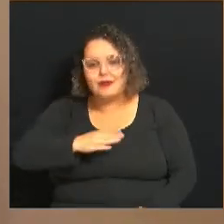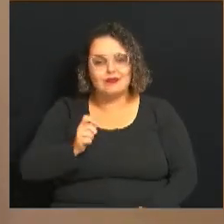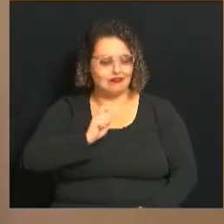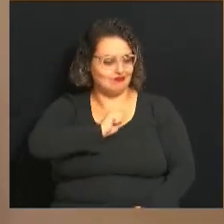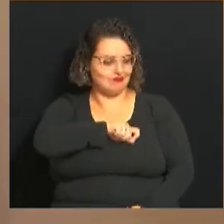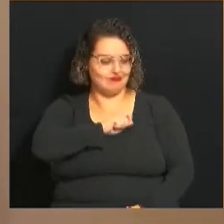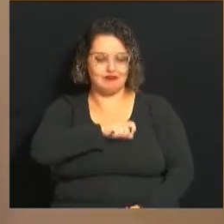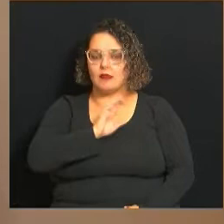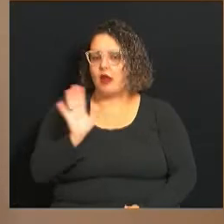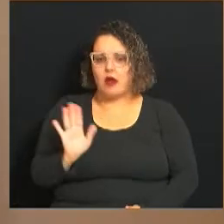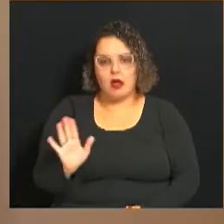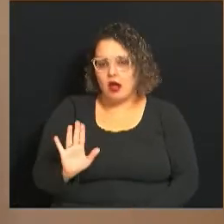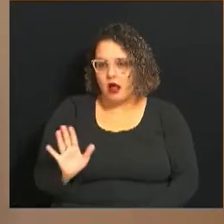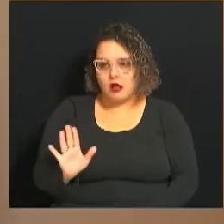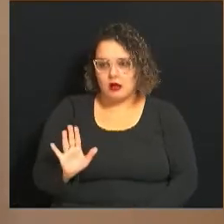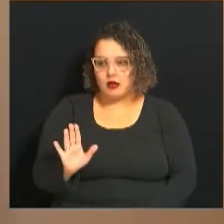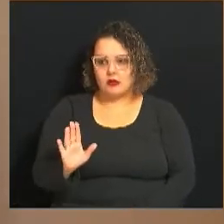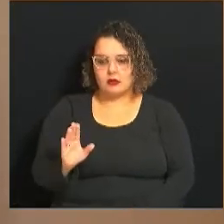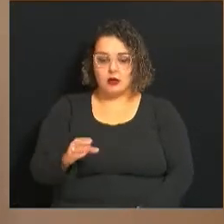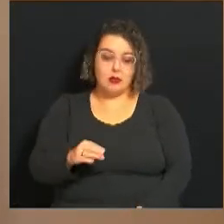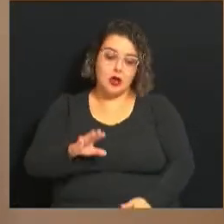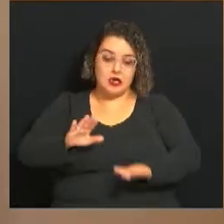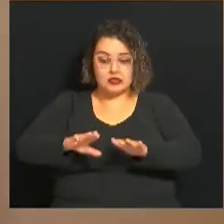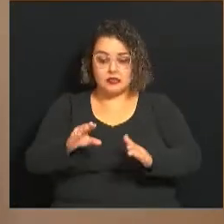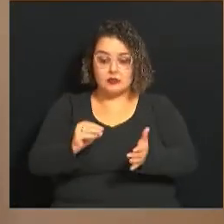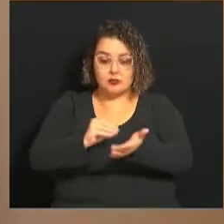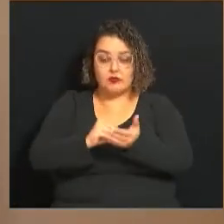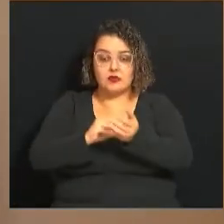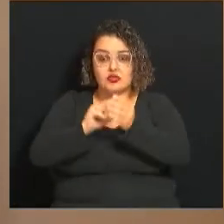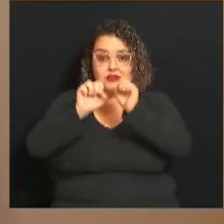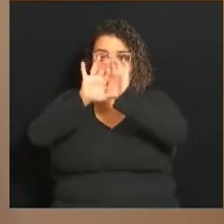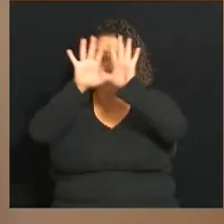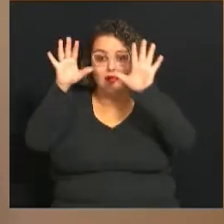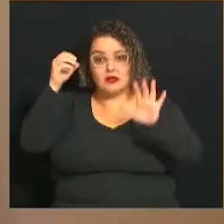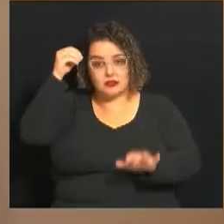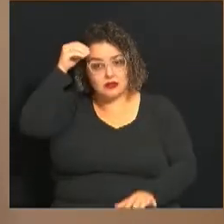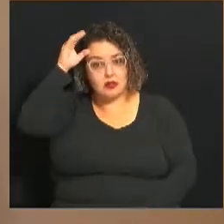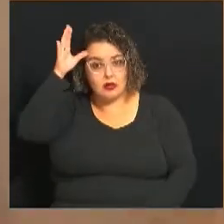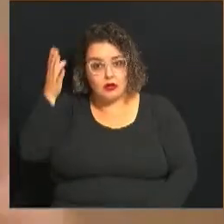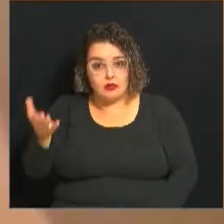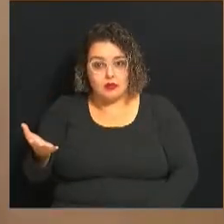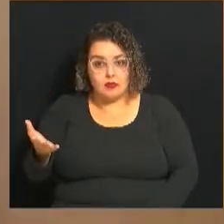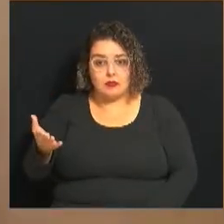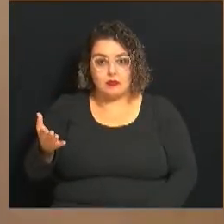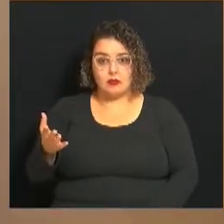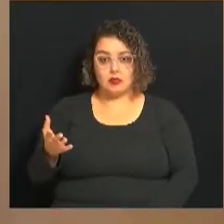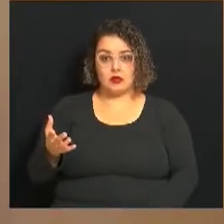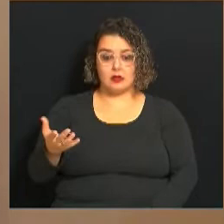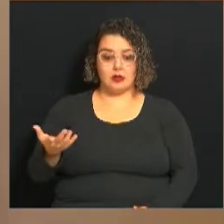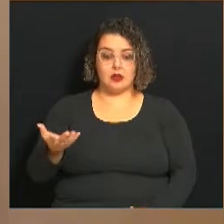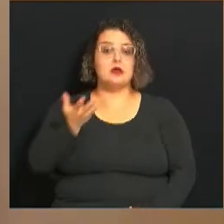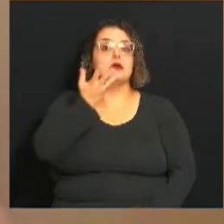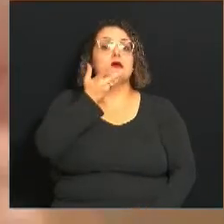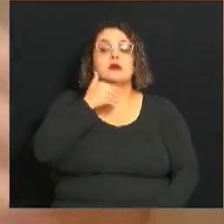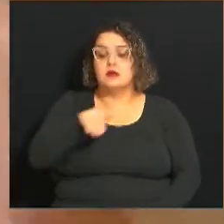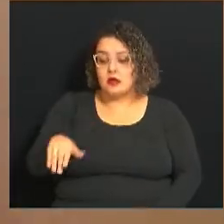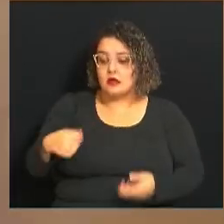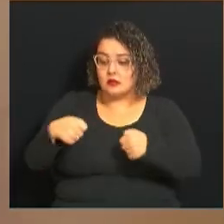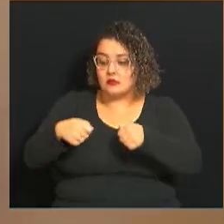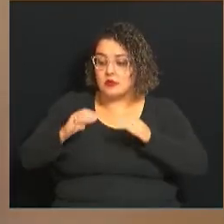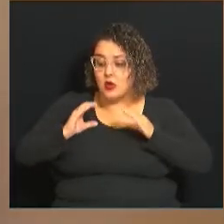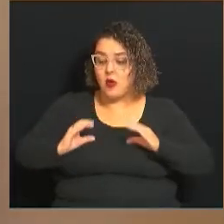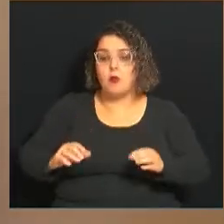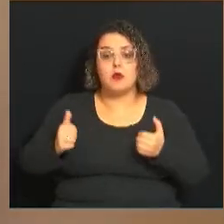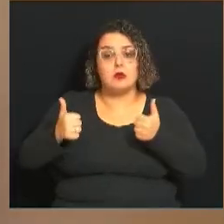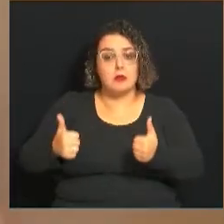nem por uma falta de clareza, até de conhecimento, mas por um desejo de, nossa, essa criança precisa se comportar, né, eu